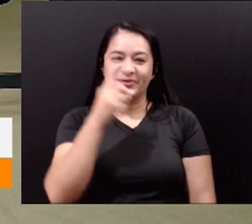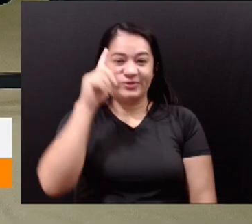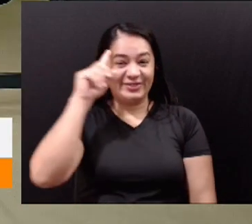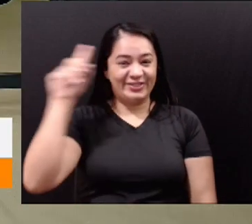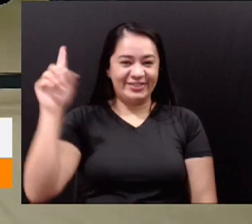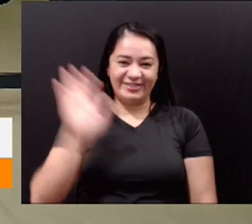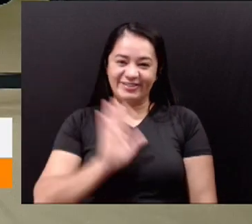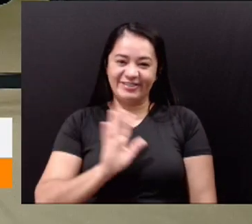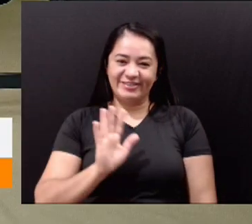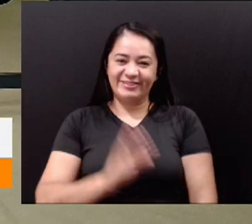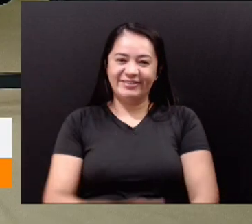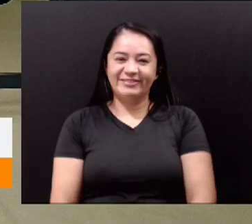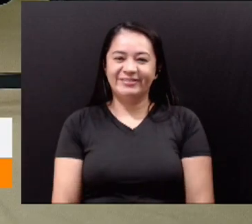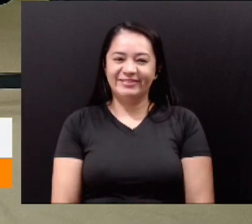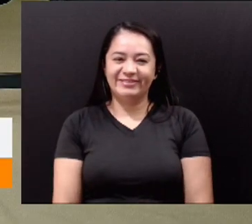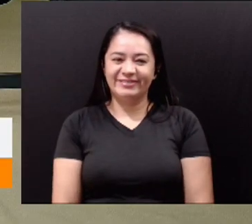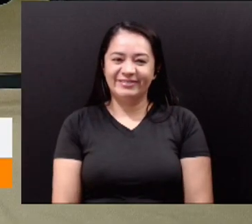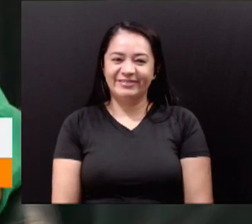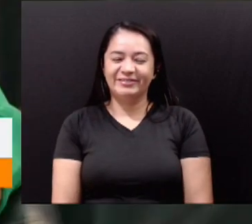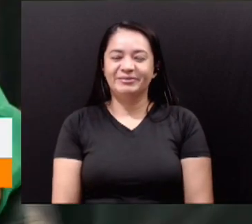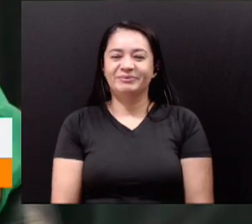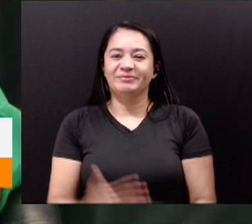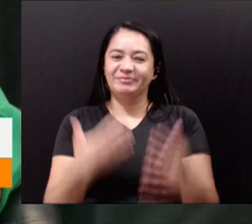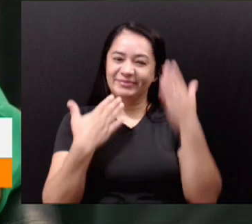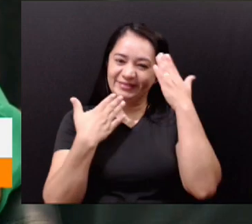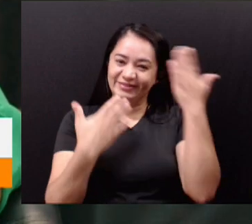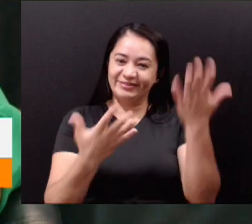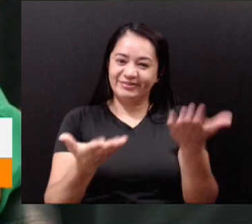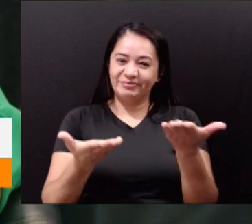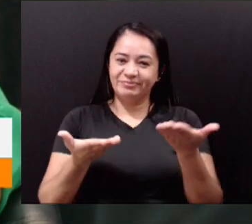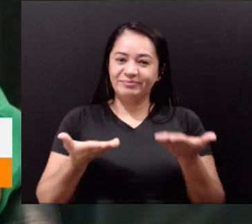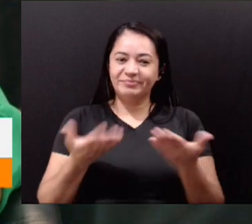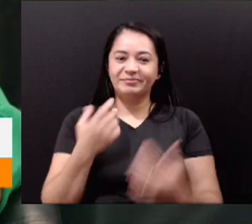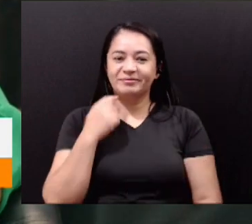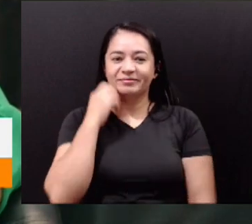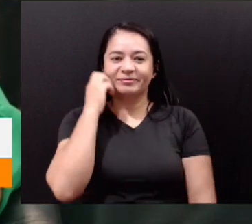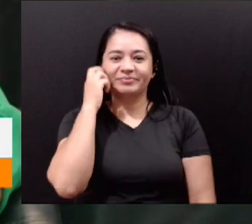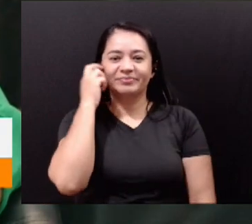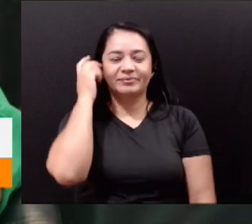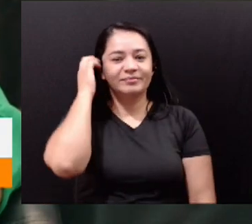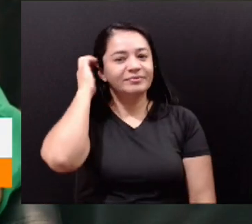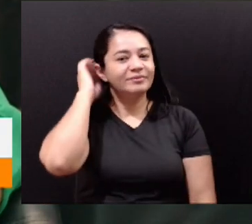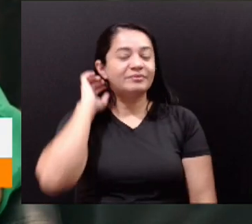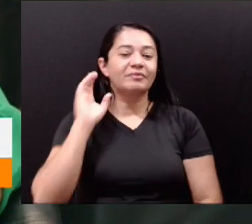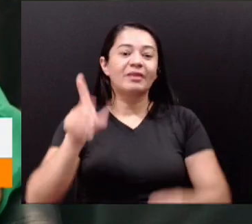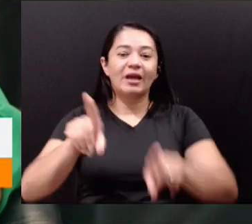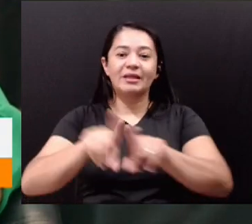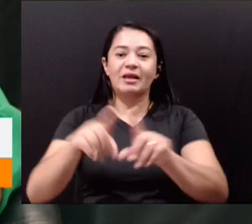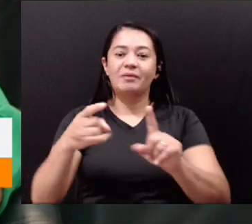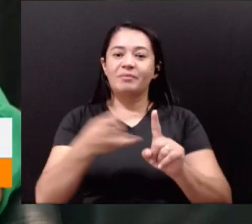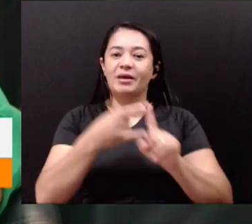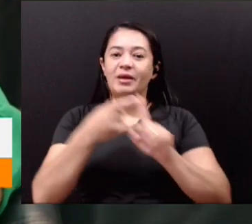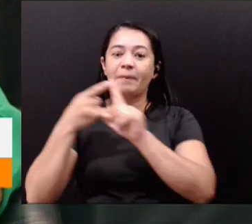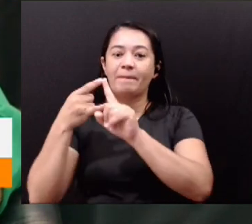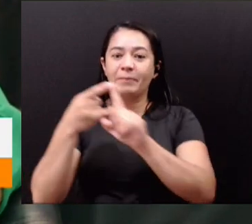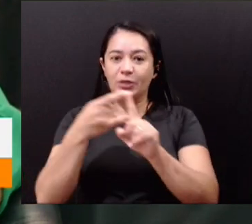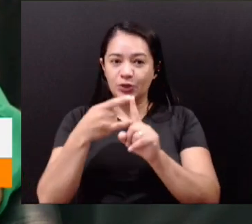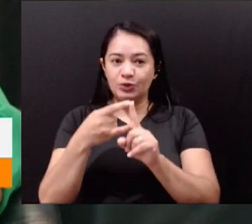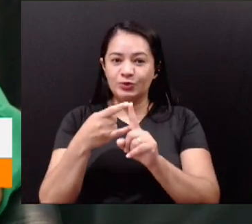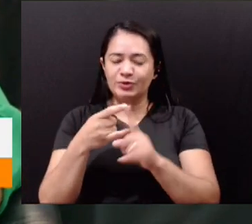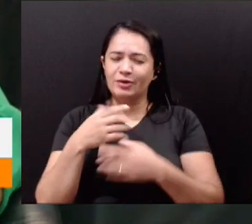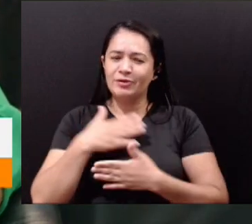sua presença. Obrigada eu pelo convite. Muito bem. E olha, pelo Zoom, nós temos a satisfação de receber